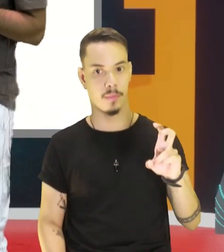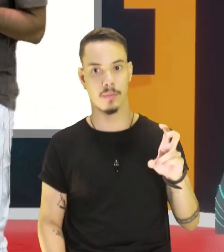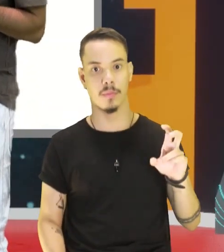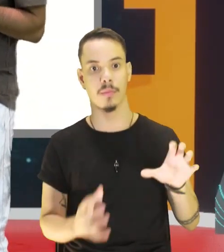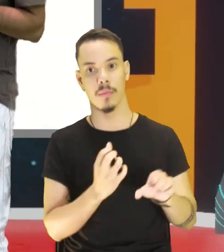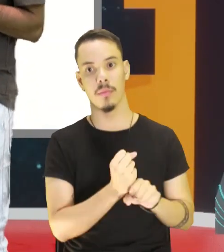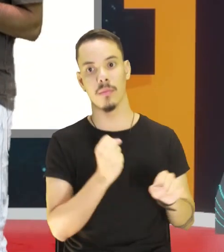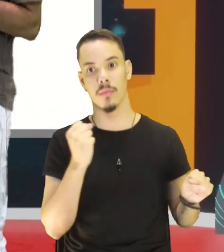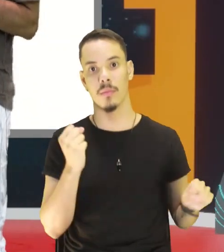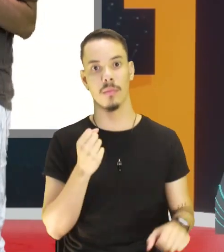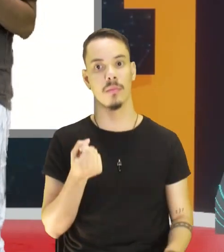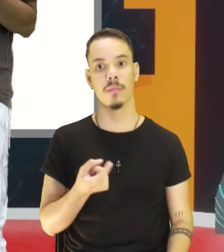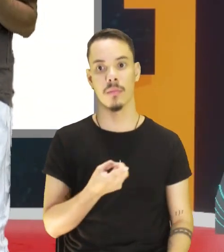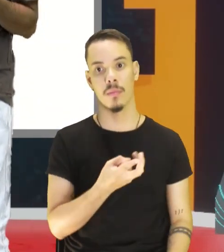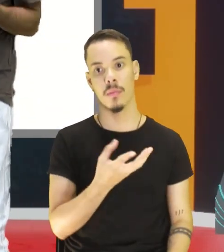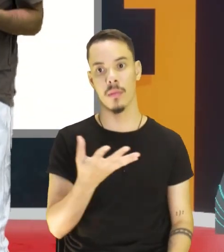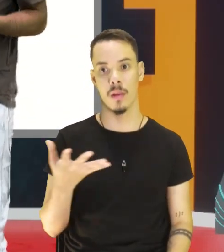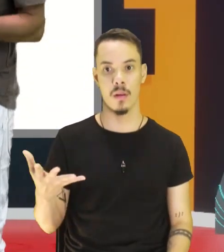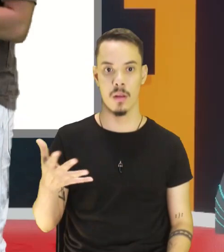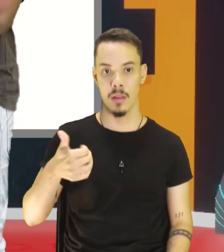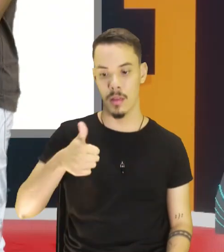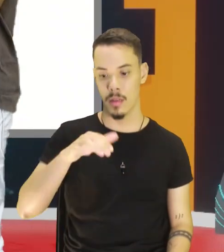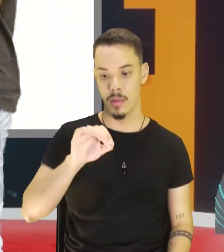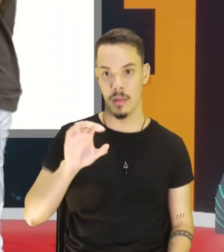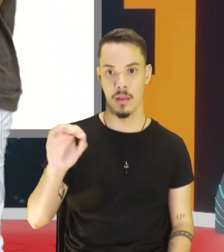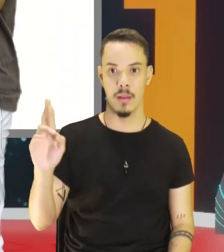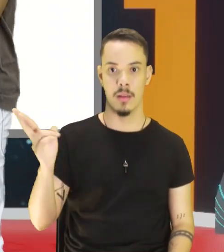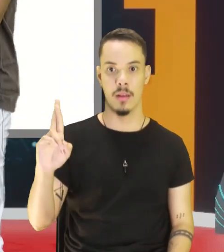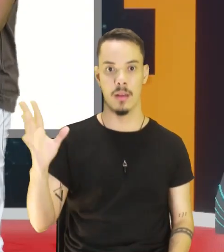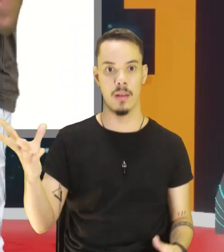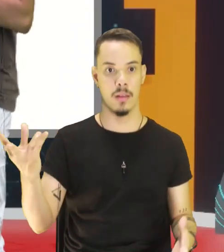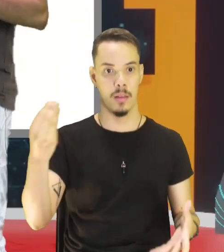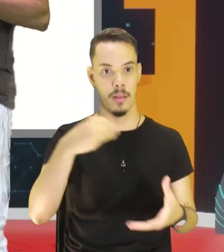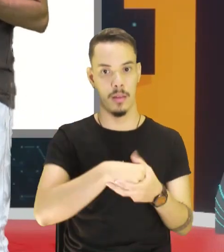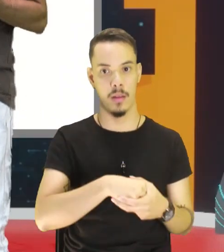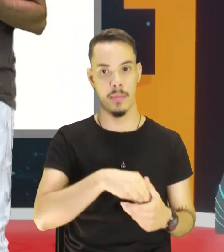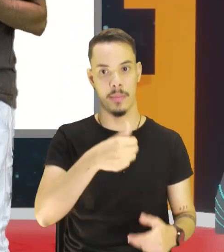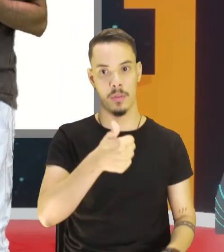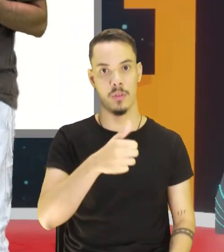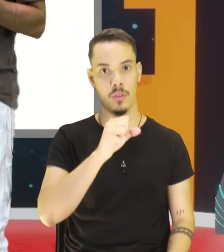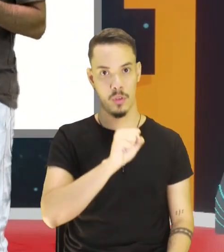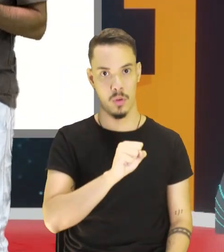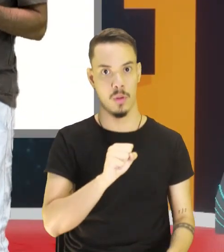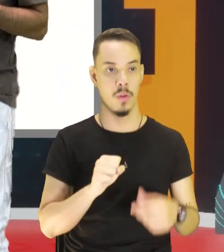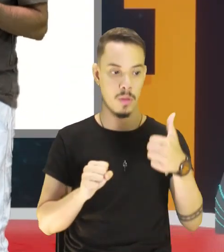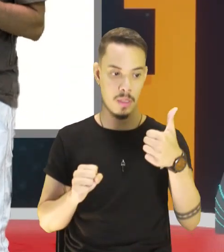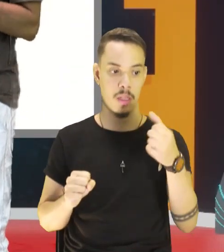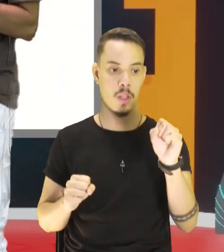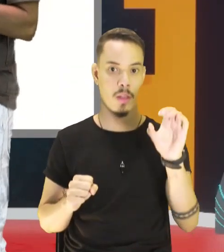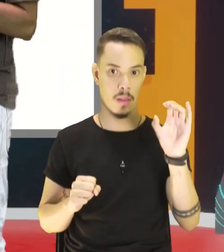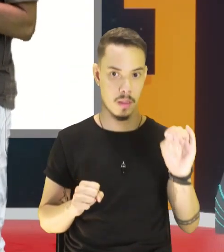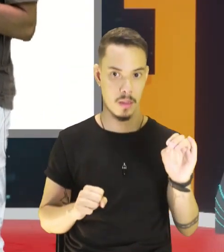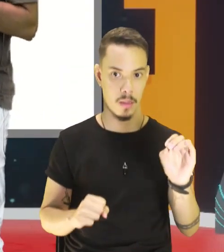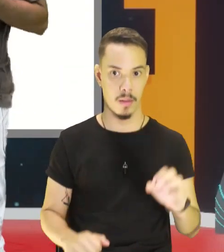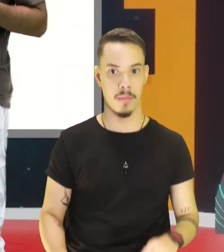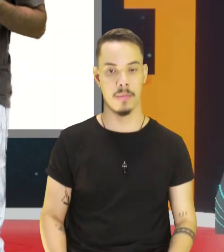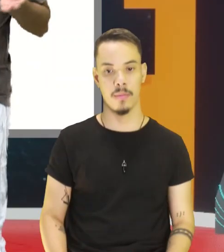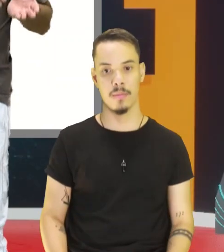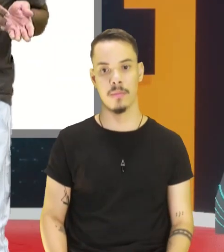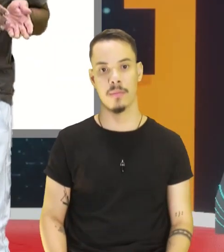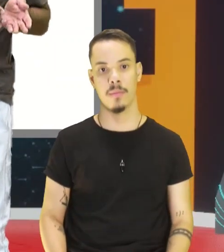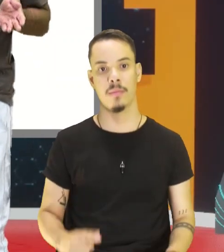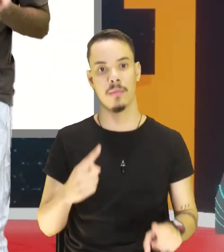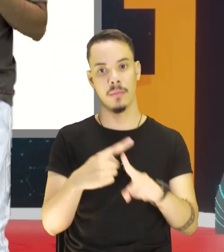seguinte, quantas vezes os 100 reais cabe no 18 mil? 180. Então eu tenho 180